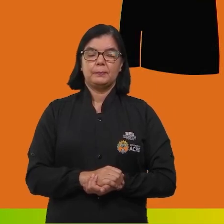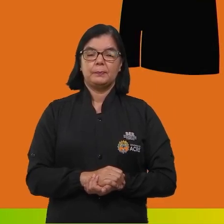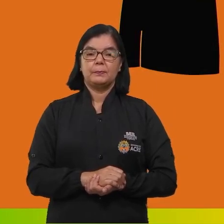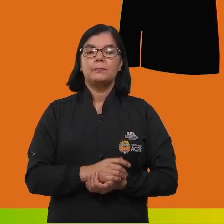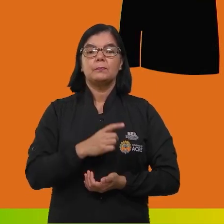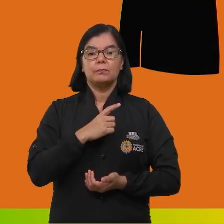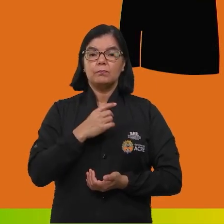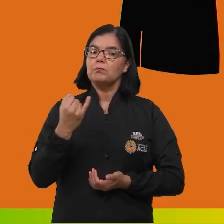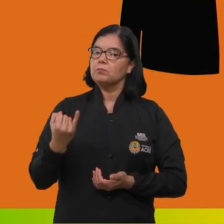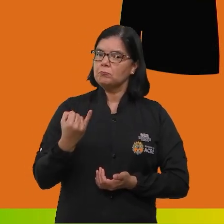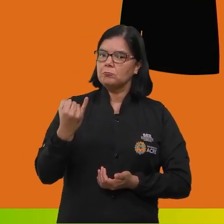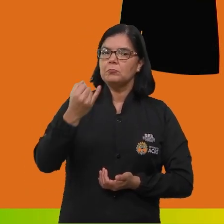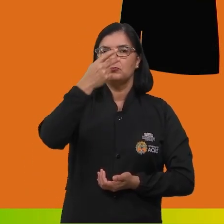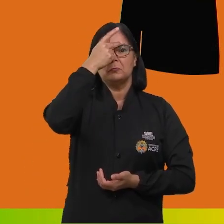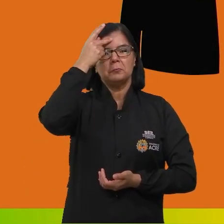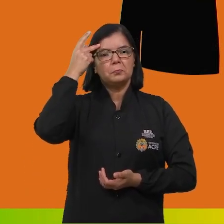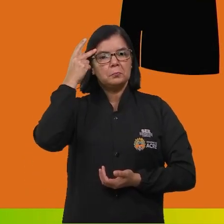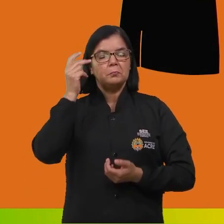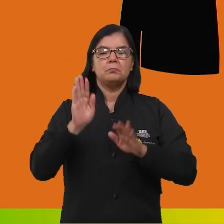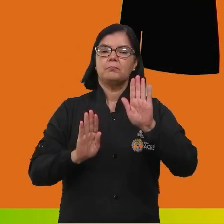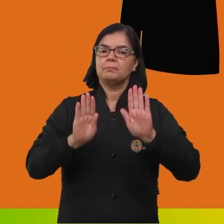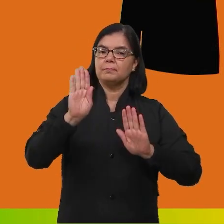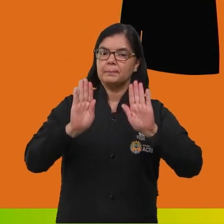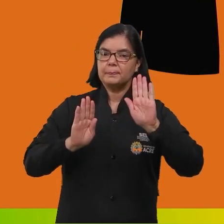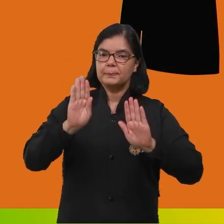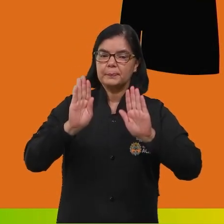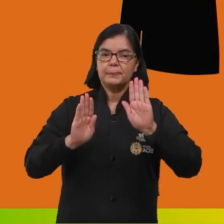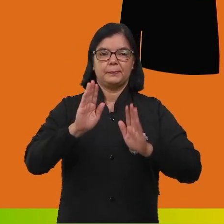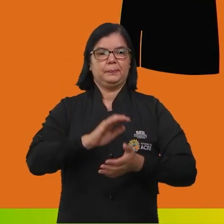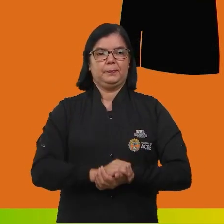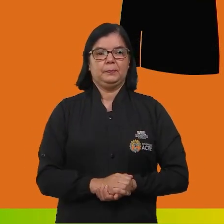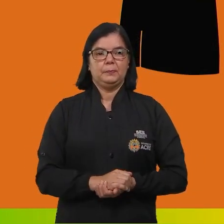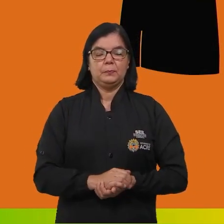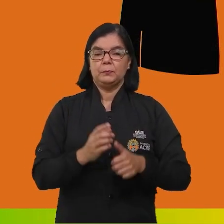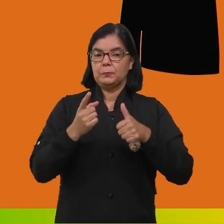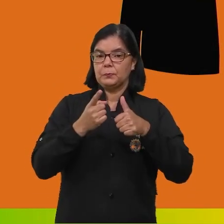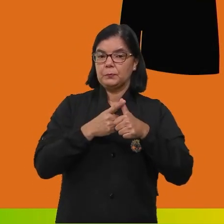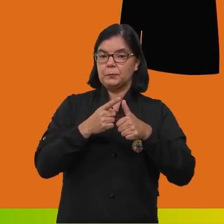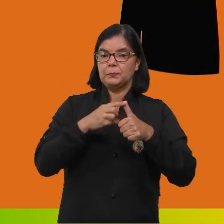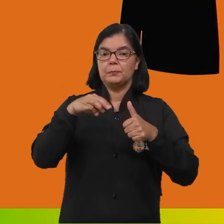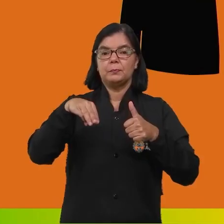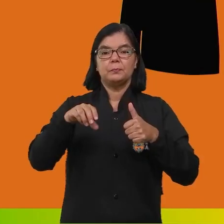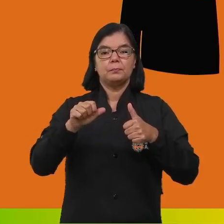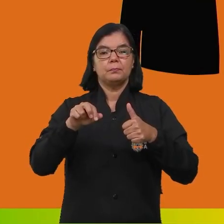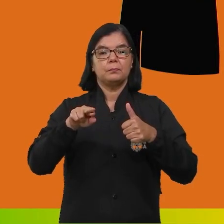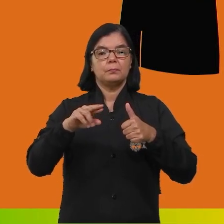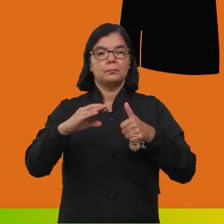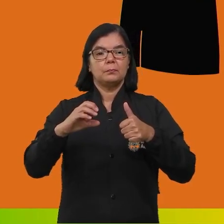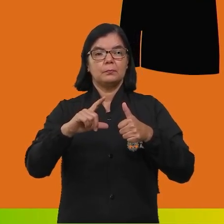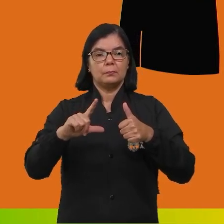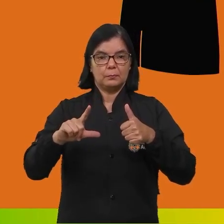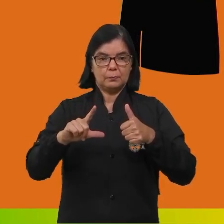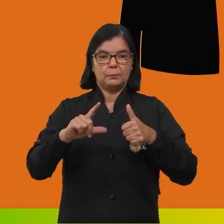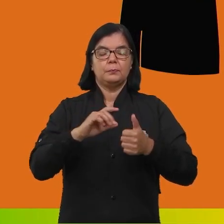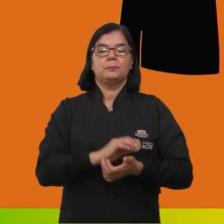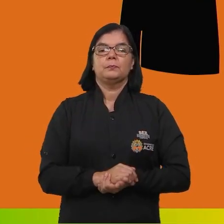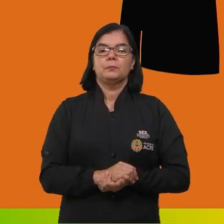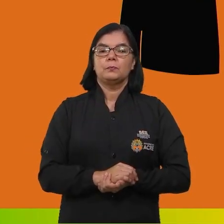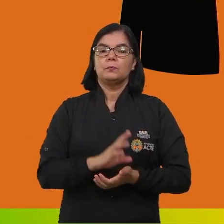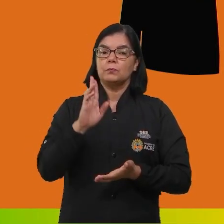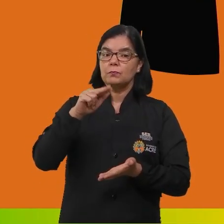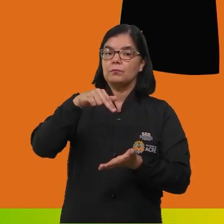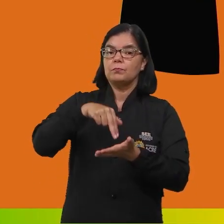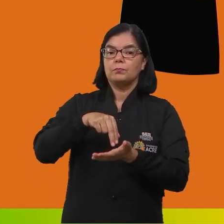Então, a gente tem grandes mestres da pantomima. O primeiro deles é Marcel Marceau,